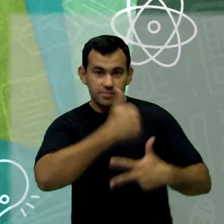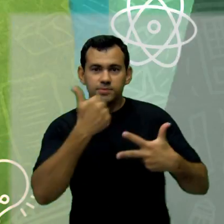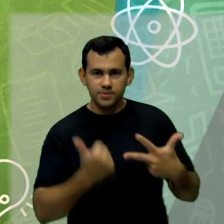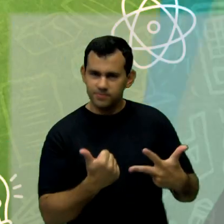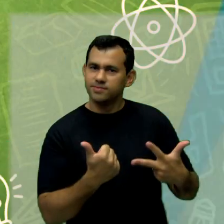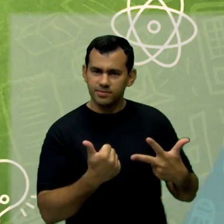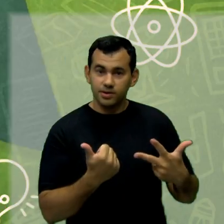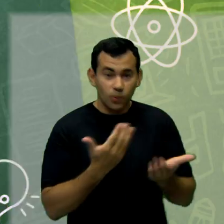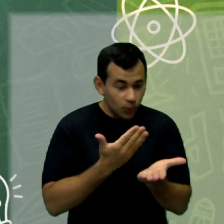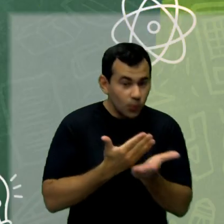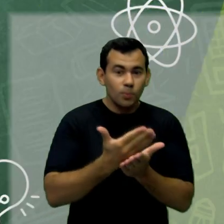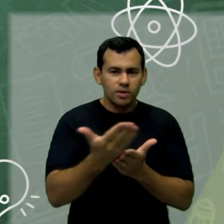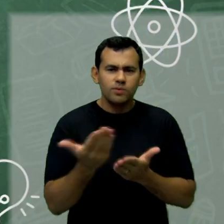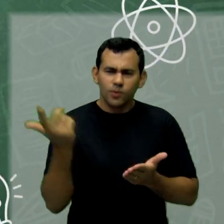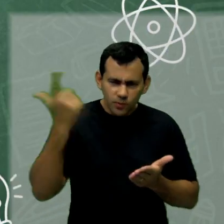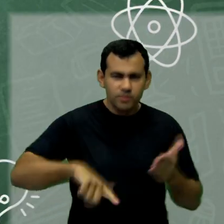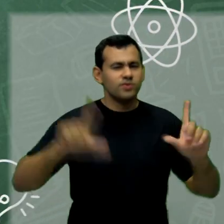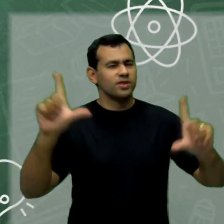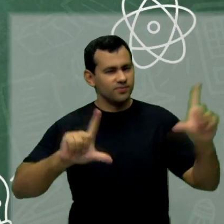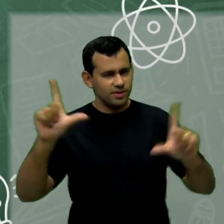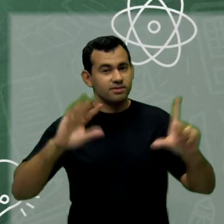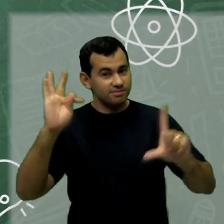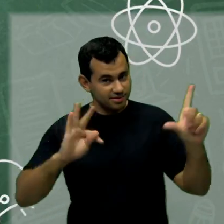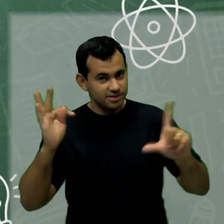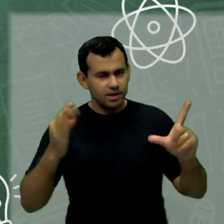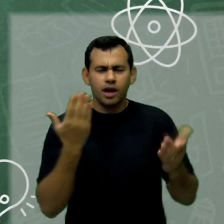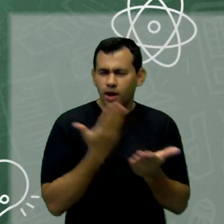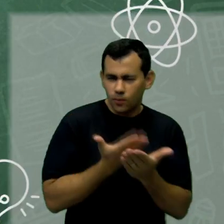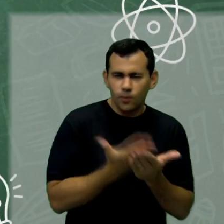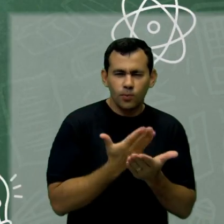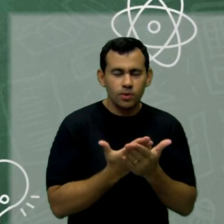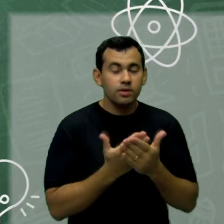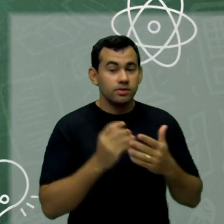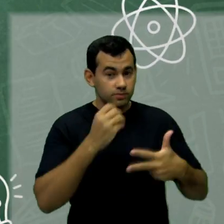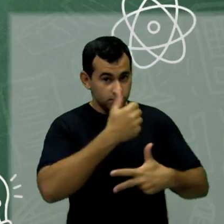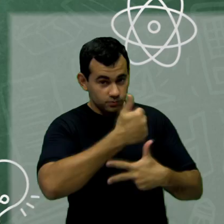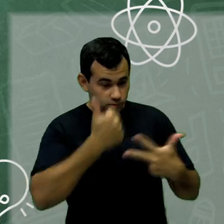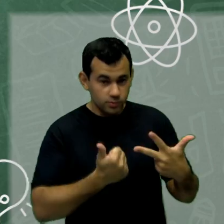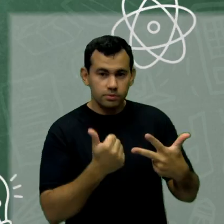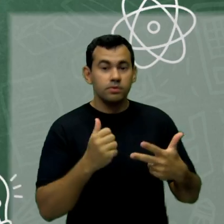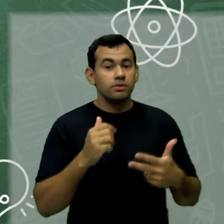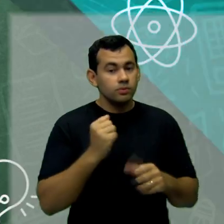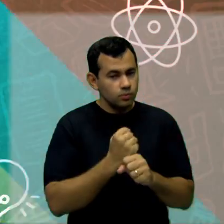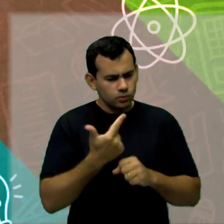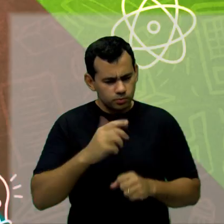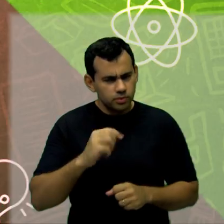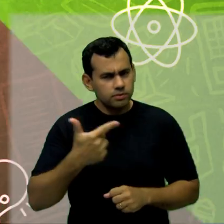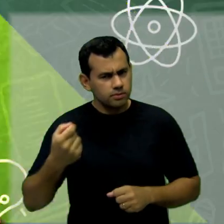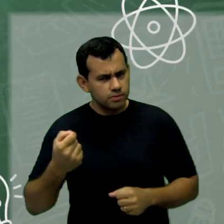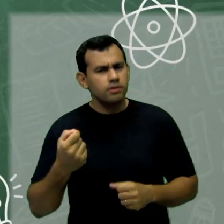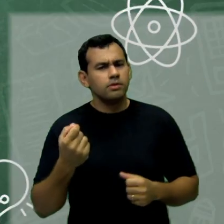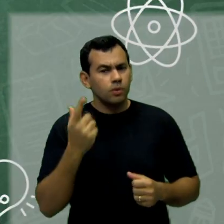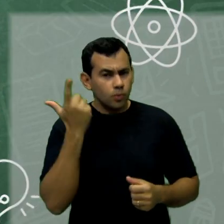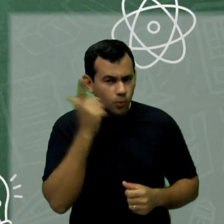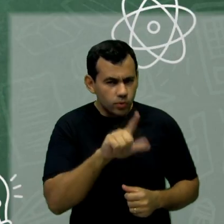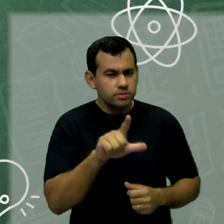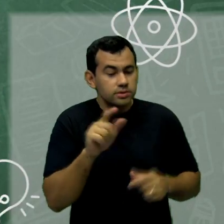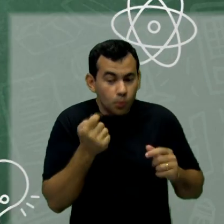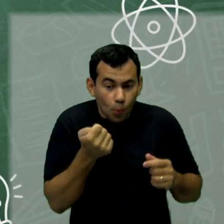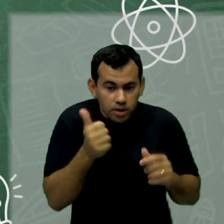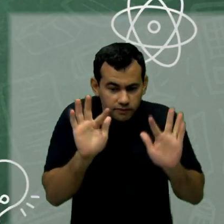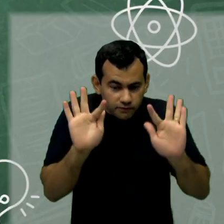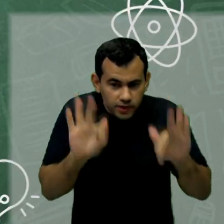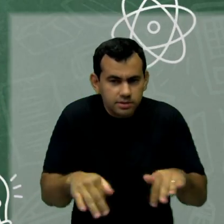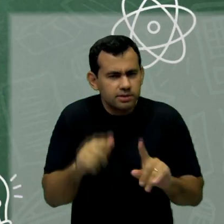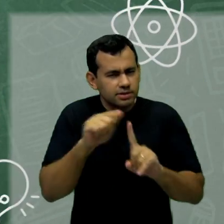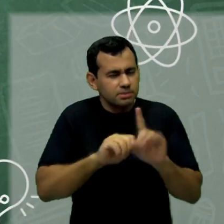Goiás Bem, o Enem está entrando novamente na sua telinha para mais um dia de estudos para o Enem 2020. Agora sim, é reta final,